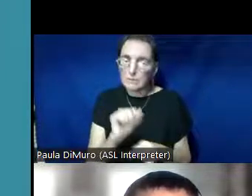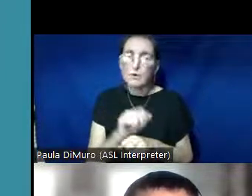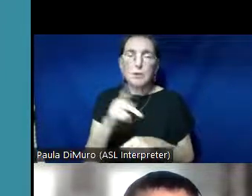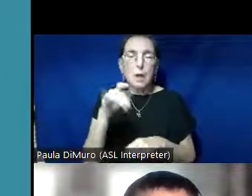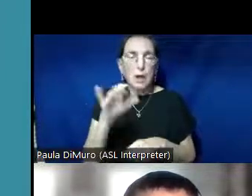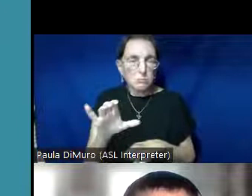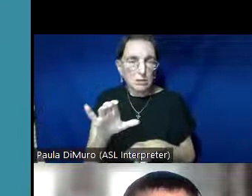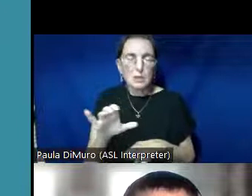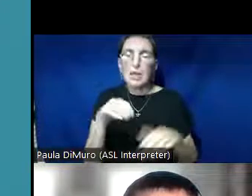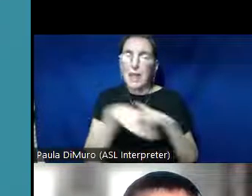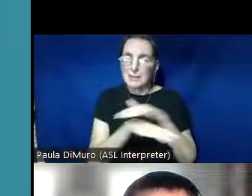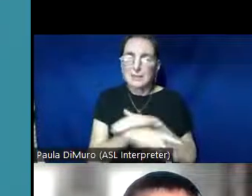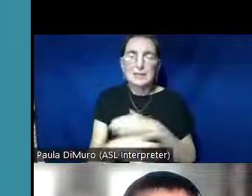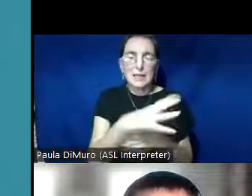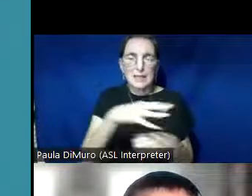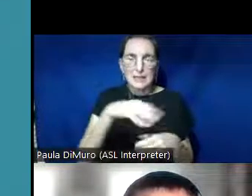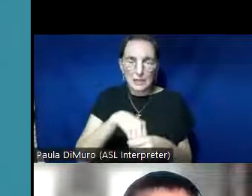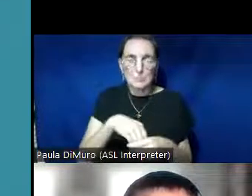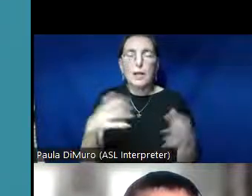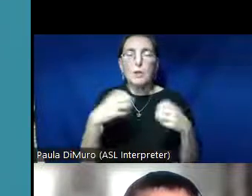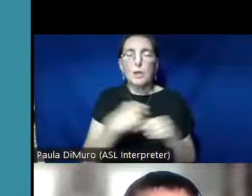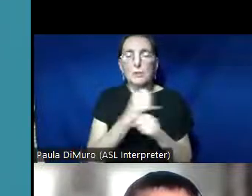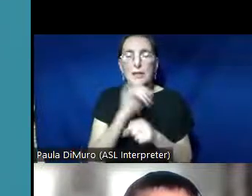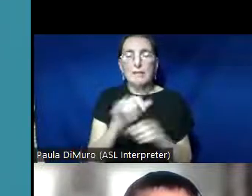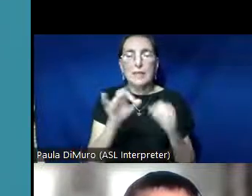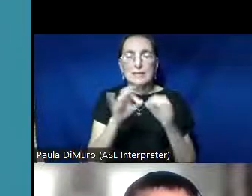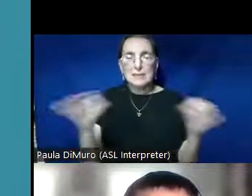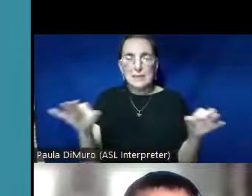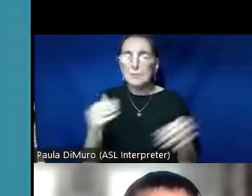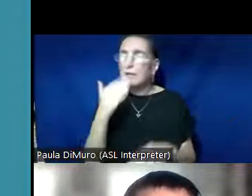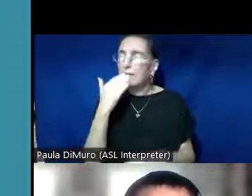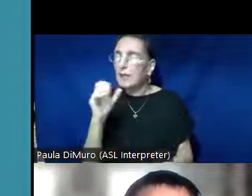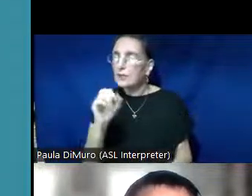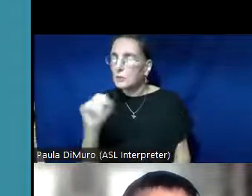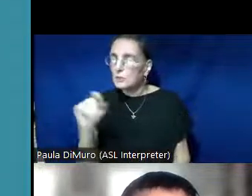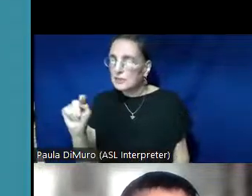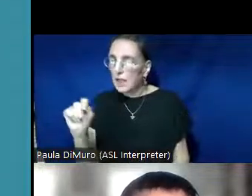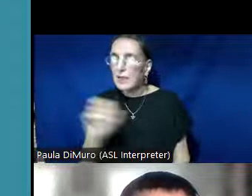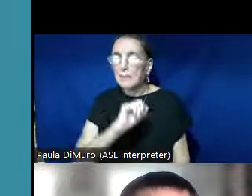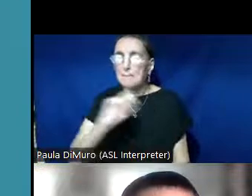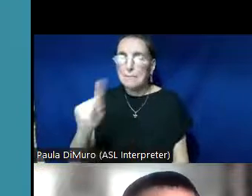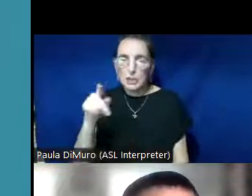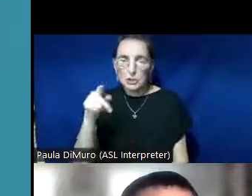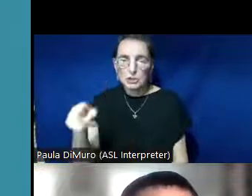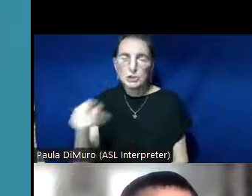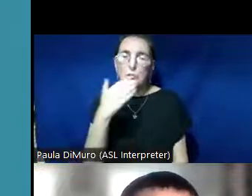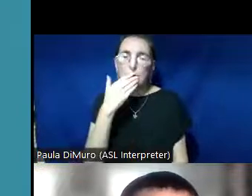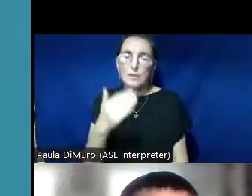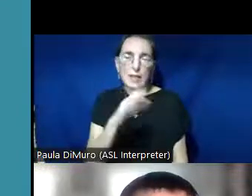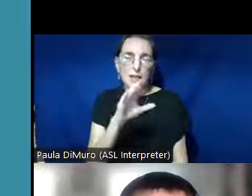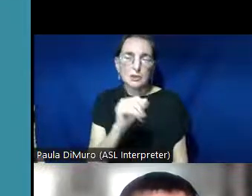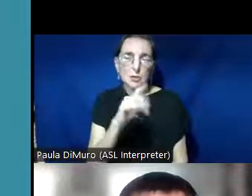e engajamento, desculpa, um creva só fazer aquela declaração. Obrigada, Scott.